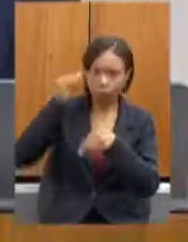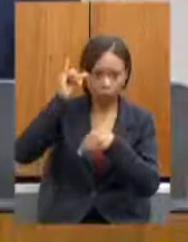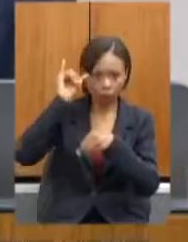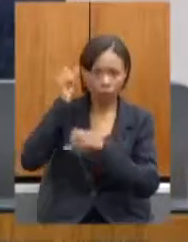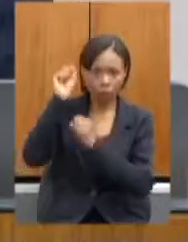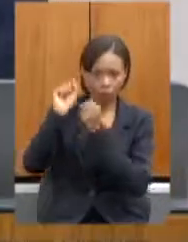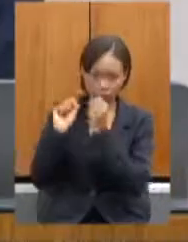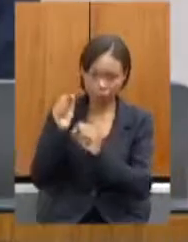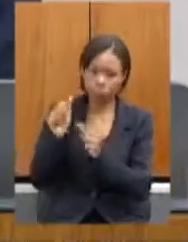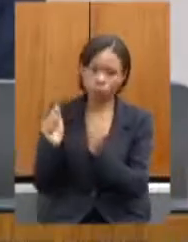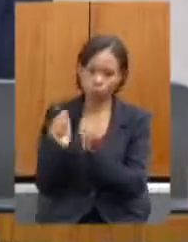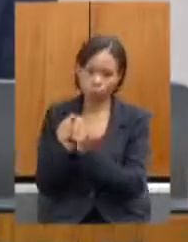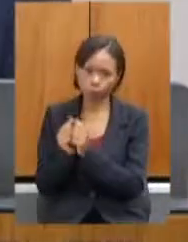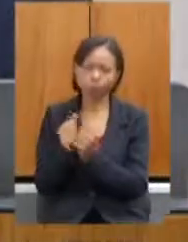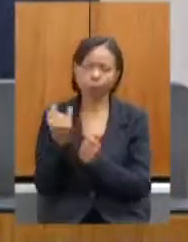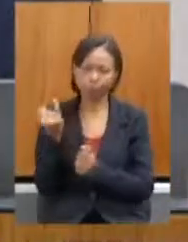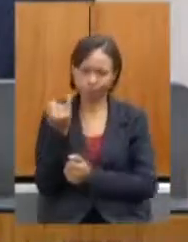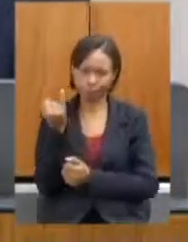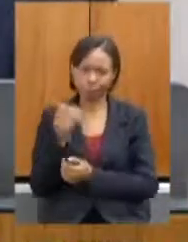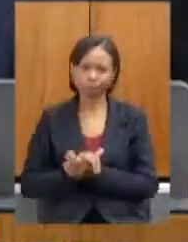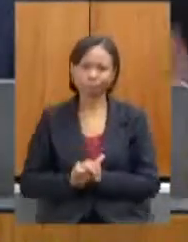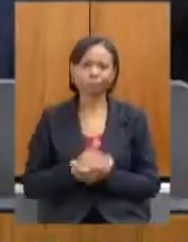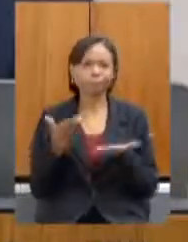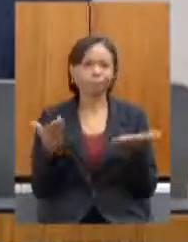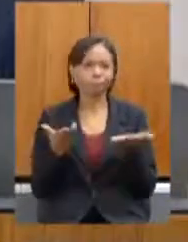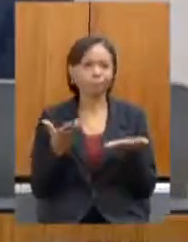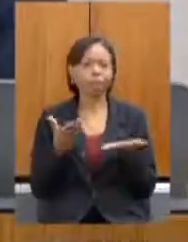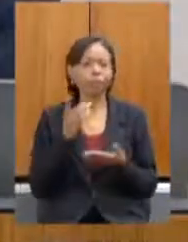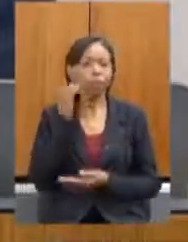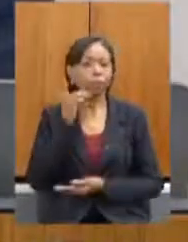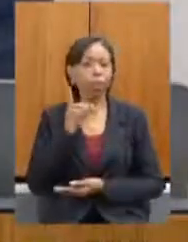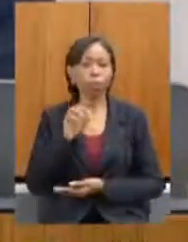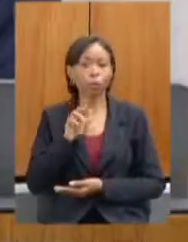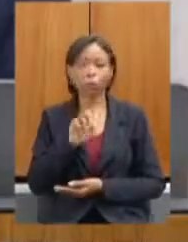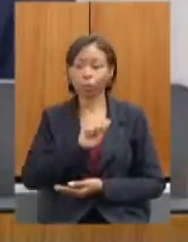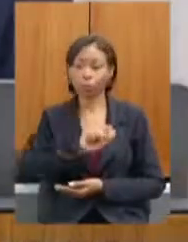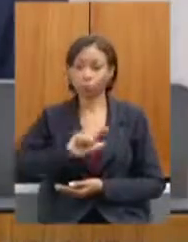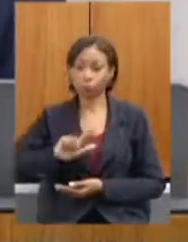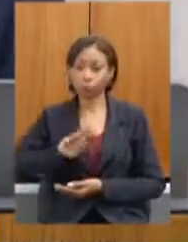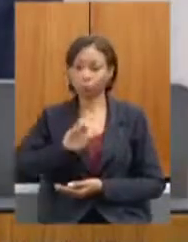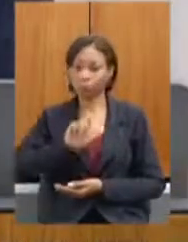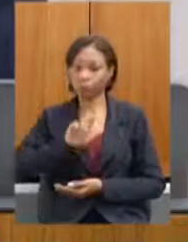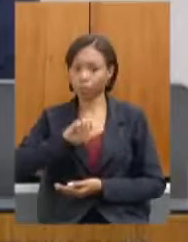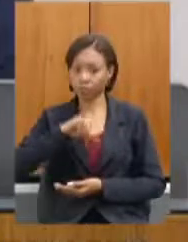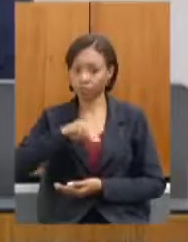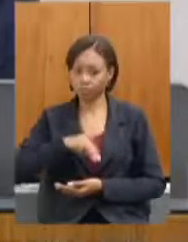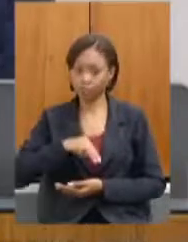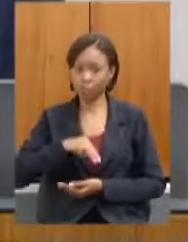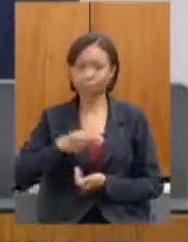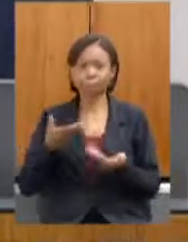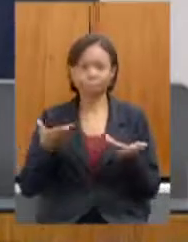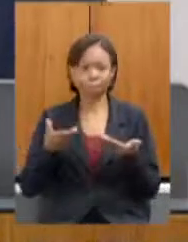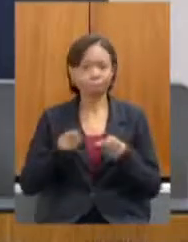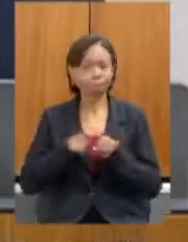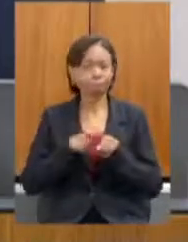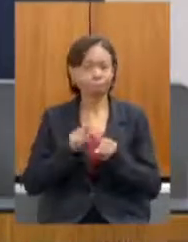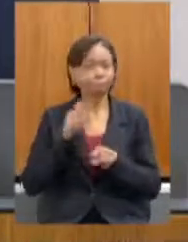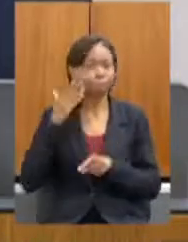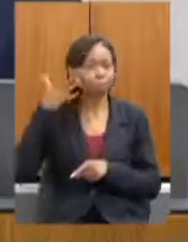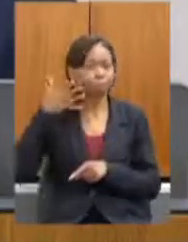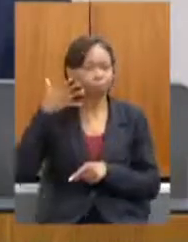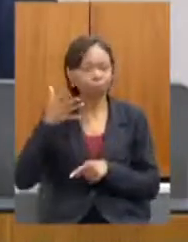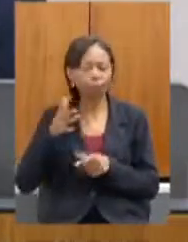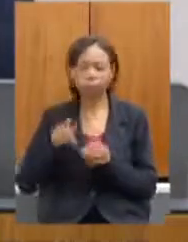eu passo a palavra Deputado Raul Belém para que ele possa também fazer o seu colchão